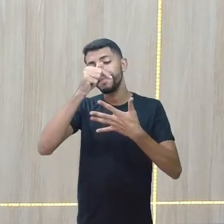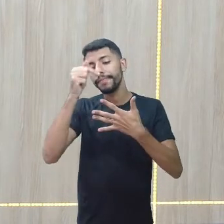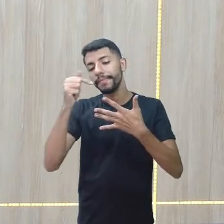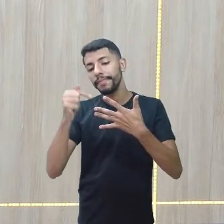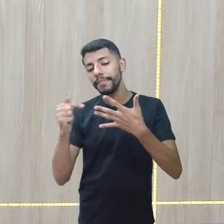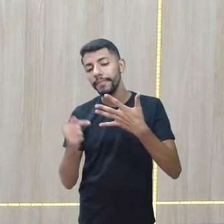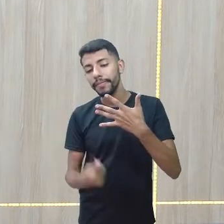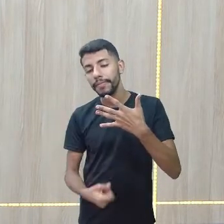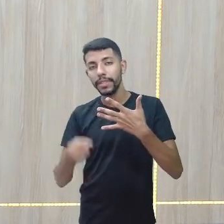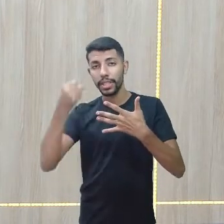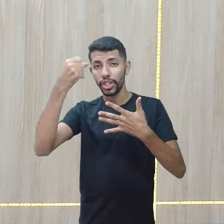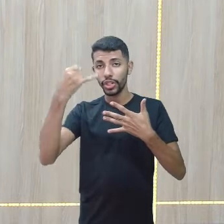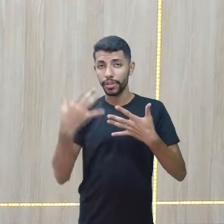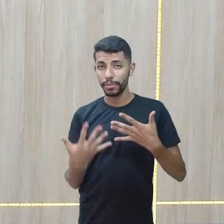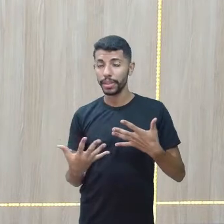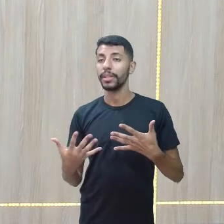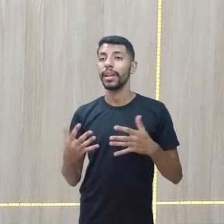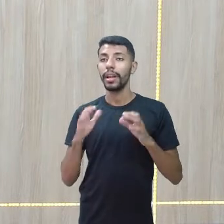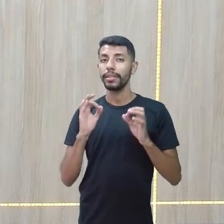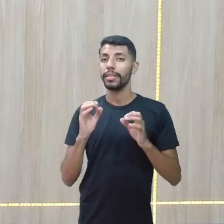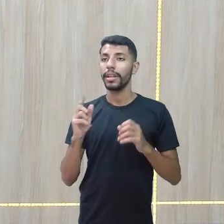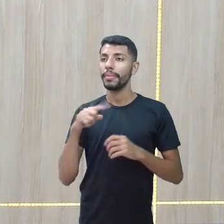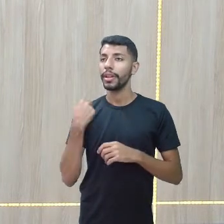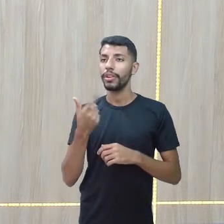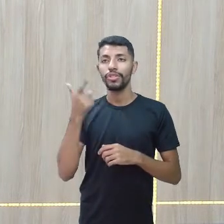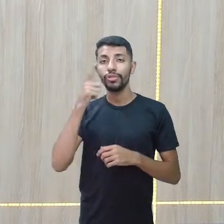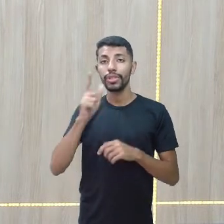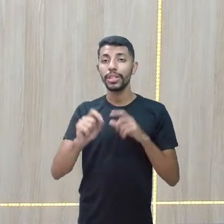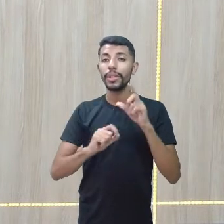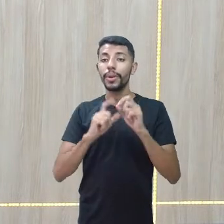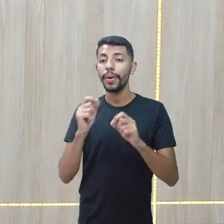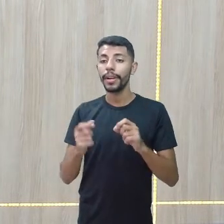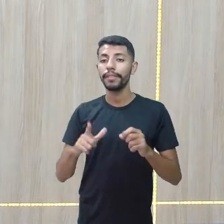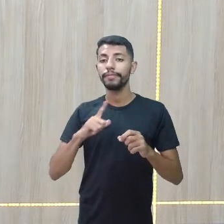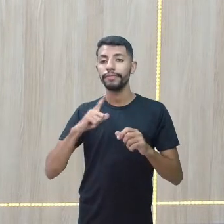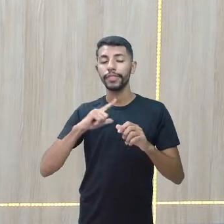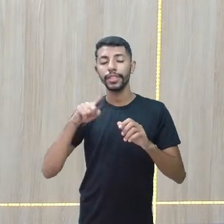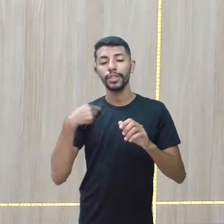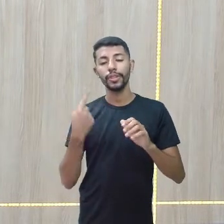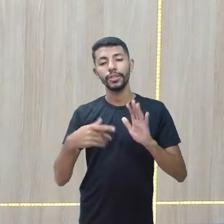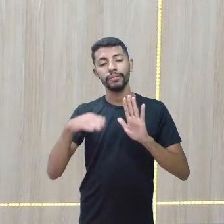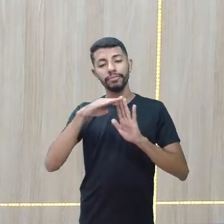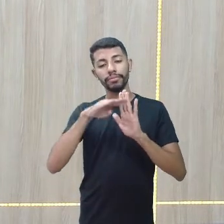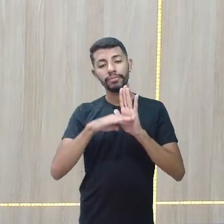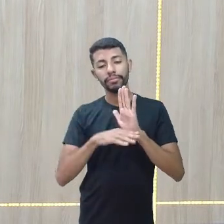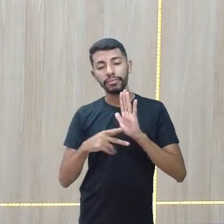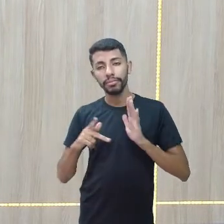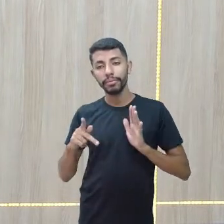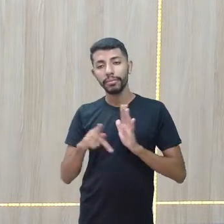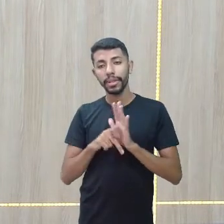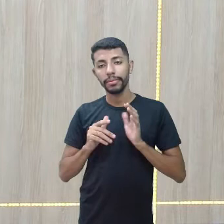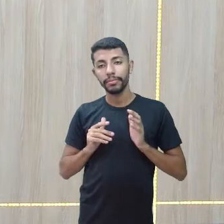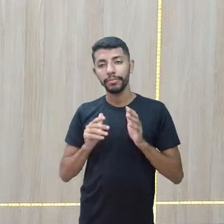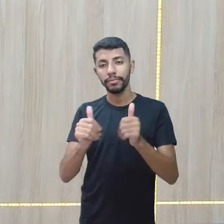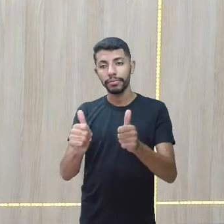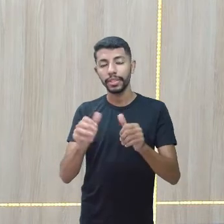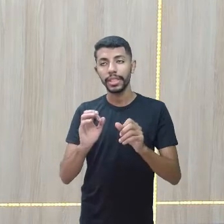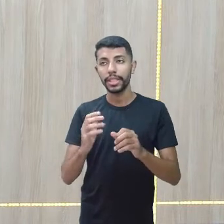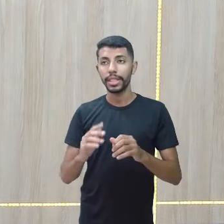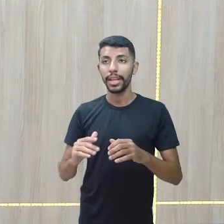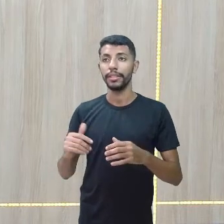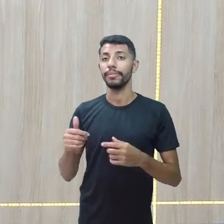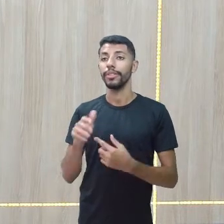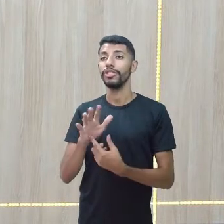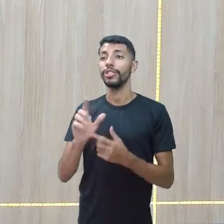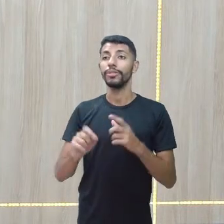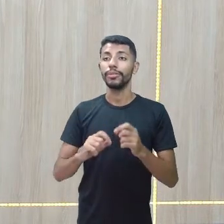bem pontuados para que a gente possa estruturar de verdade o nosso plano de ação, contemplando essas frentes de